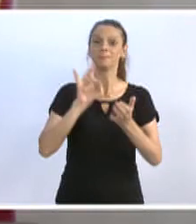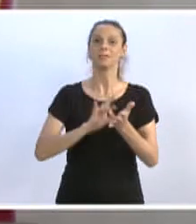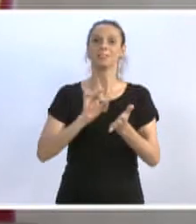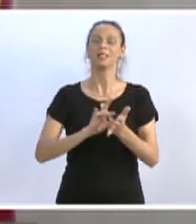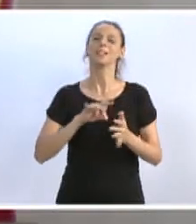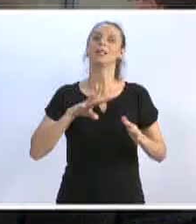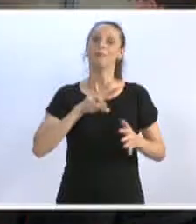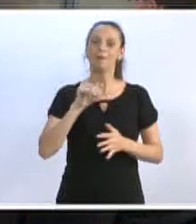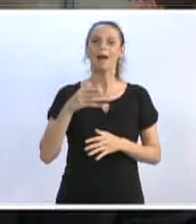também brigado